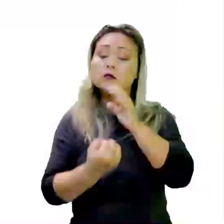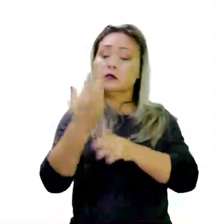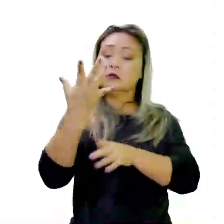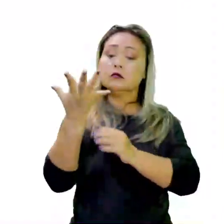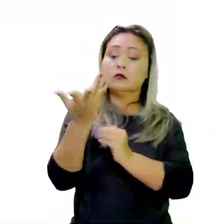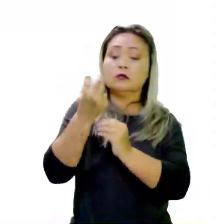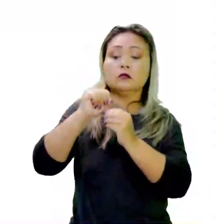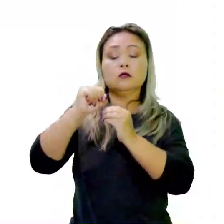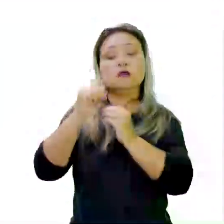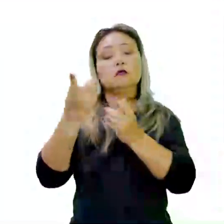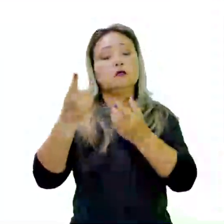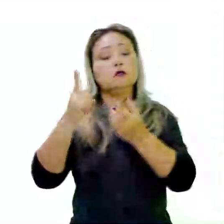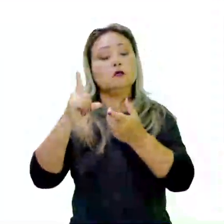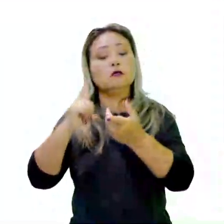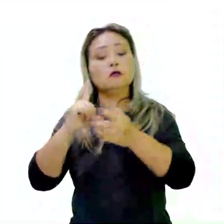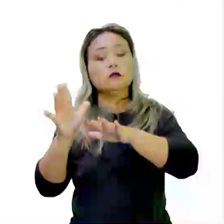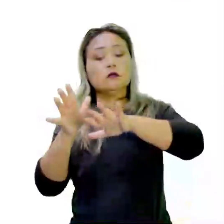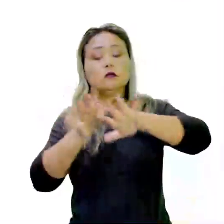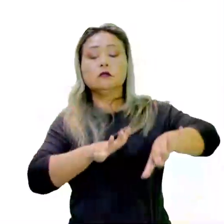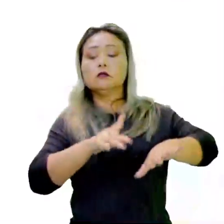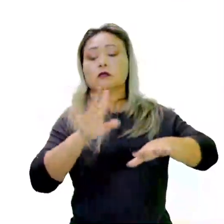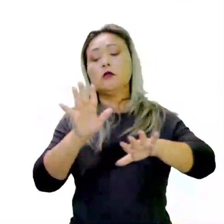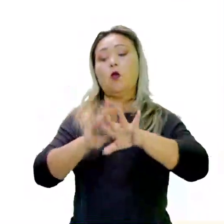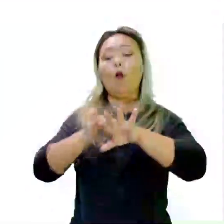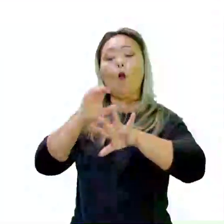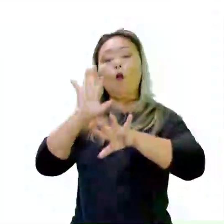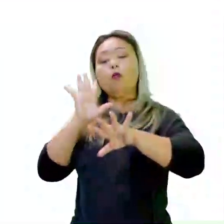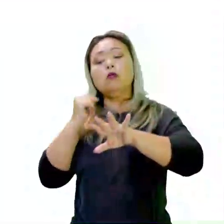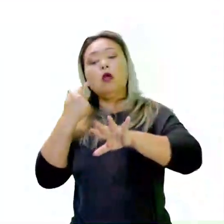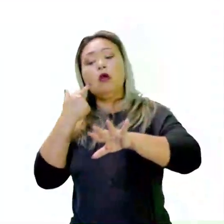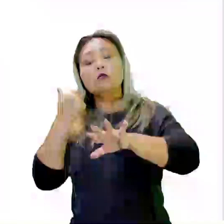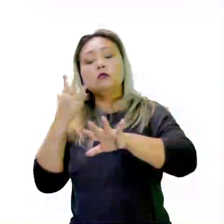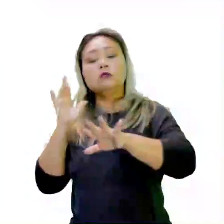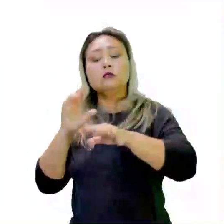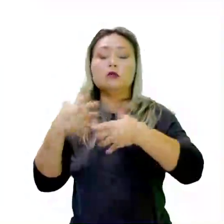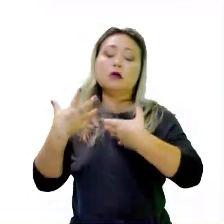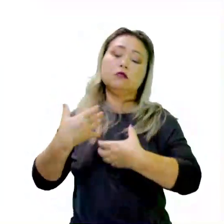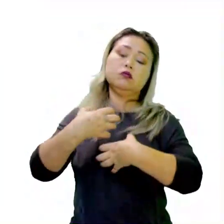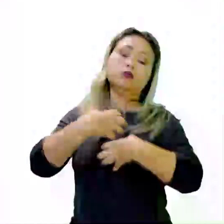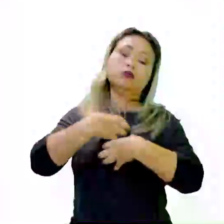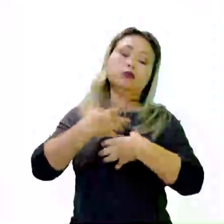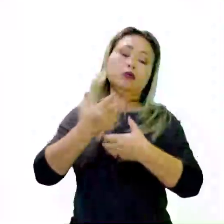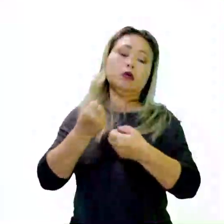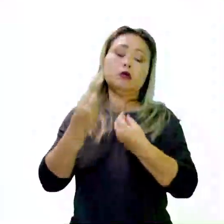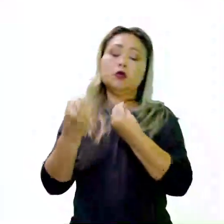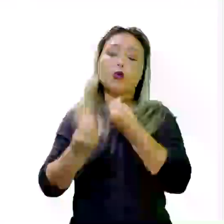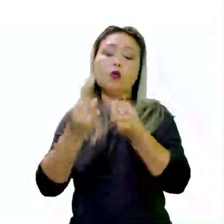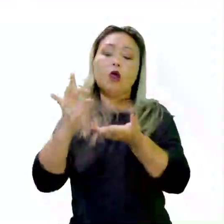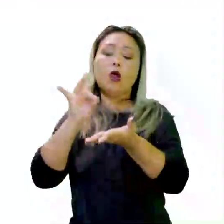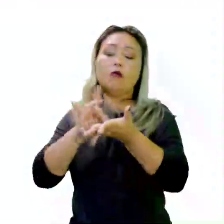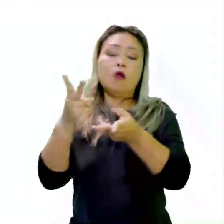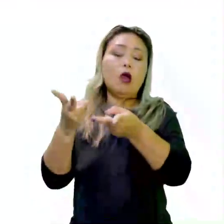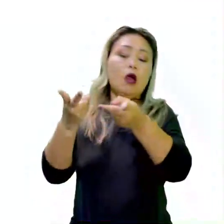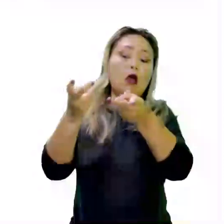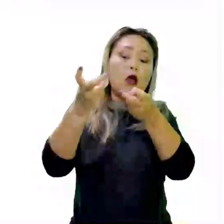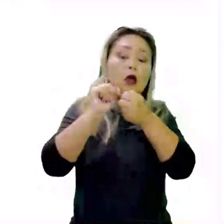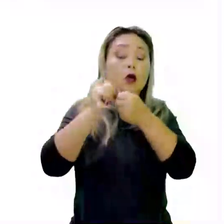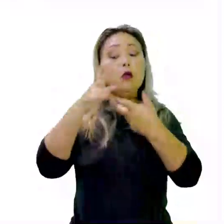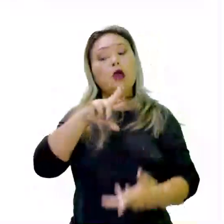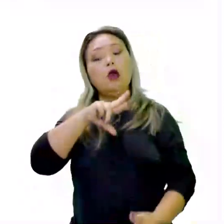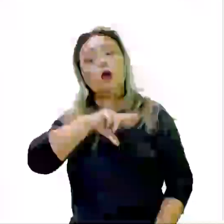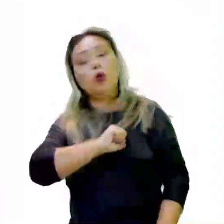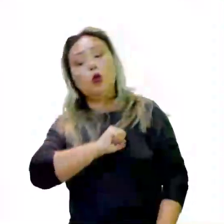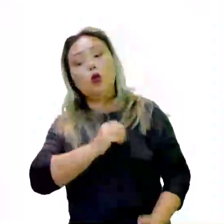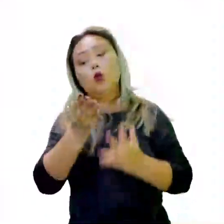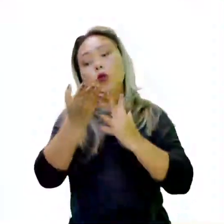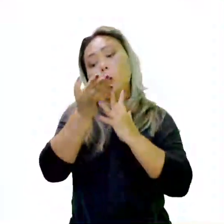criações artísticas, deixando de lado as visões subjetivas, emotivas da realidade, como era no romantismo,